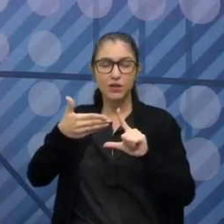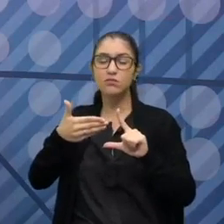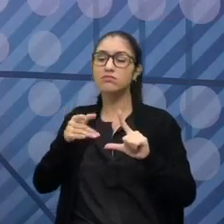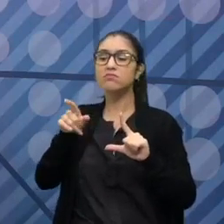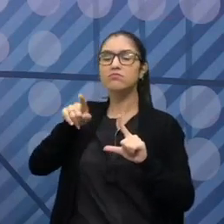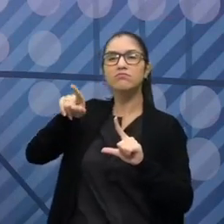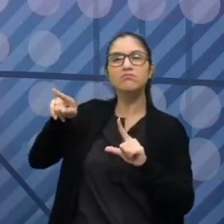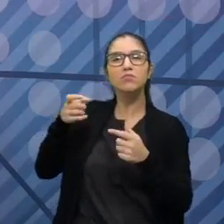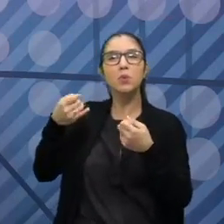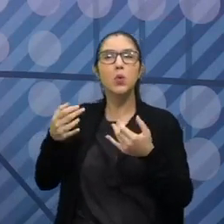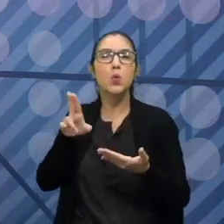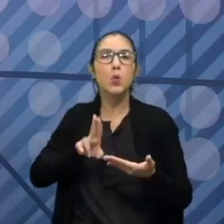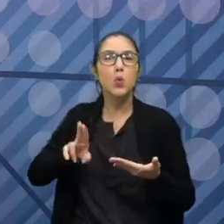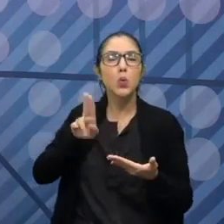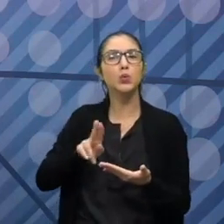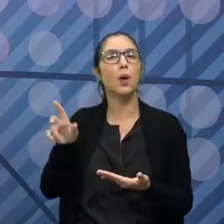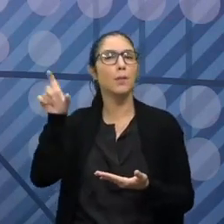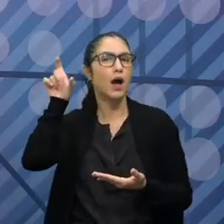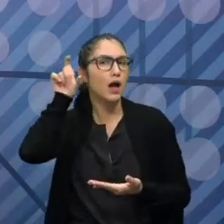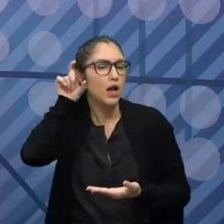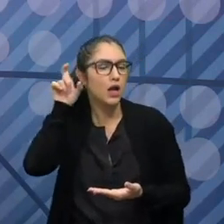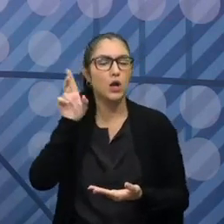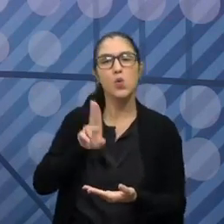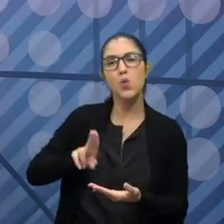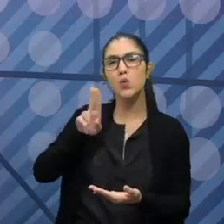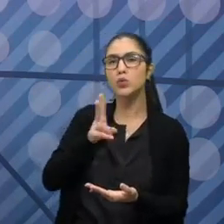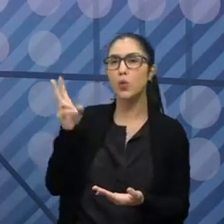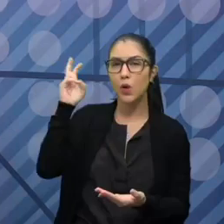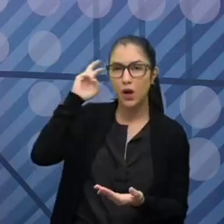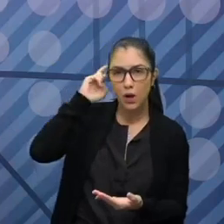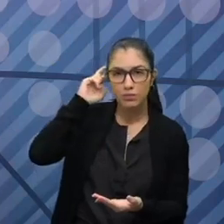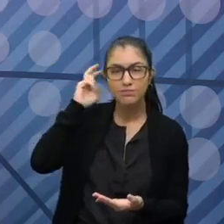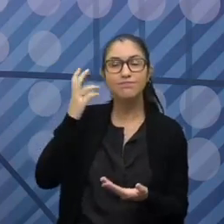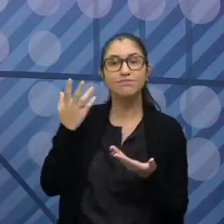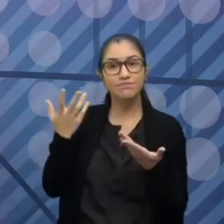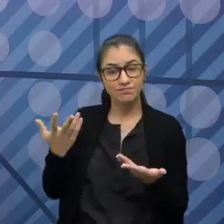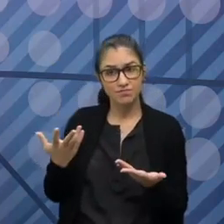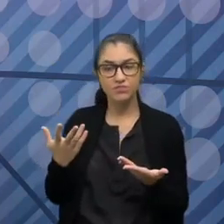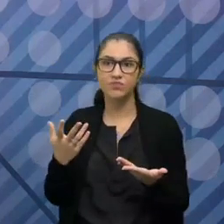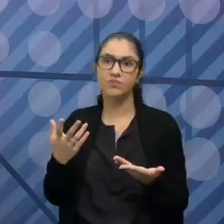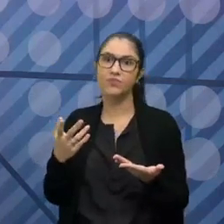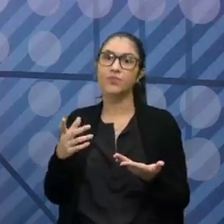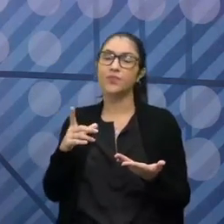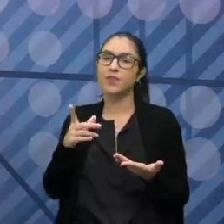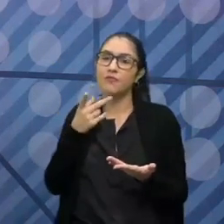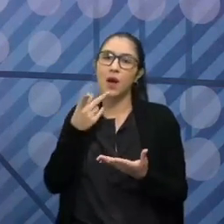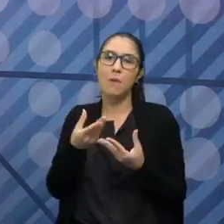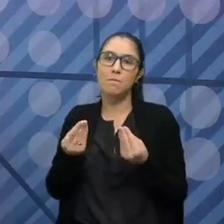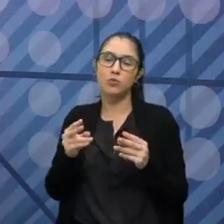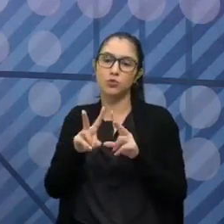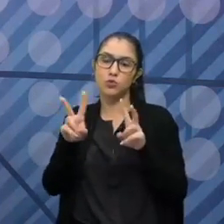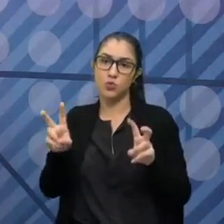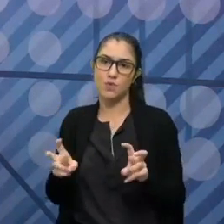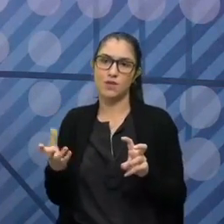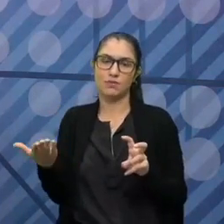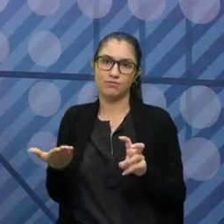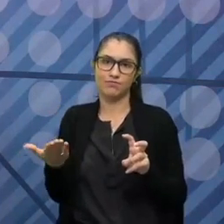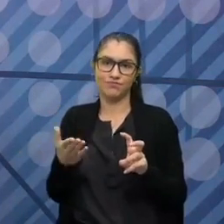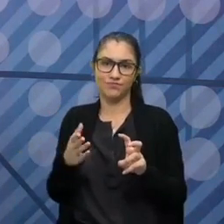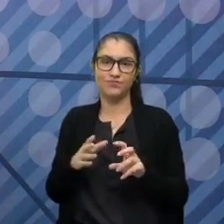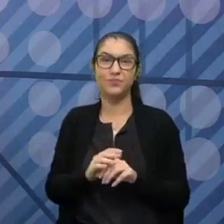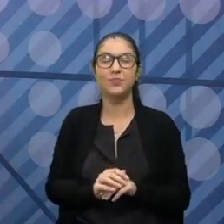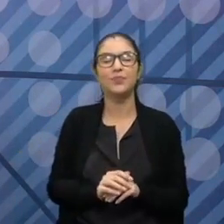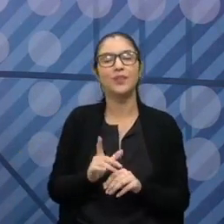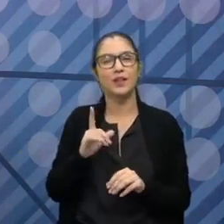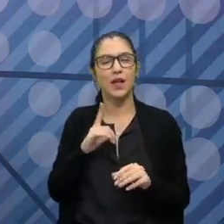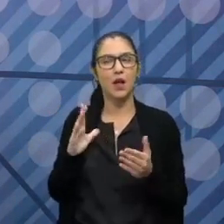Eles explicando sobre o uso do aparelho, o uso do implante coclear. Então, isso infere muito no nosso assunto de hoje, tá? Então, nós vamos